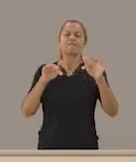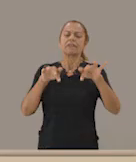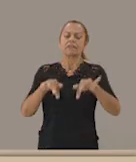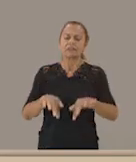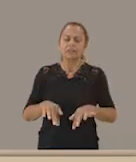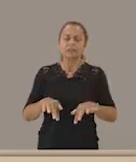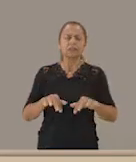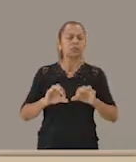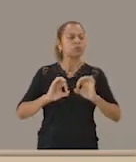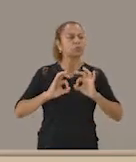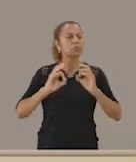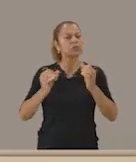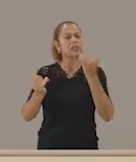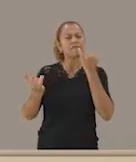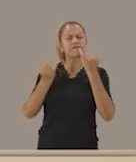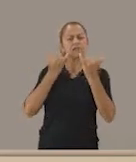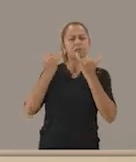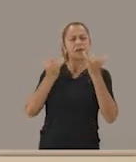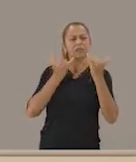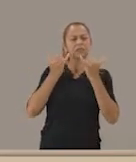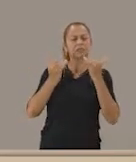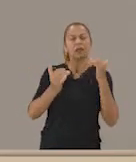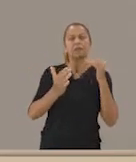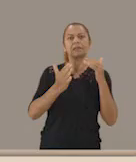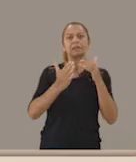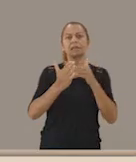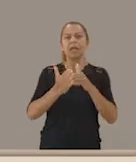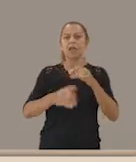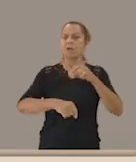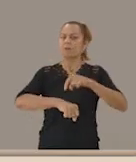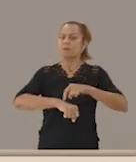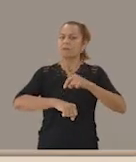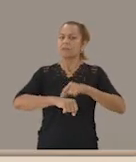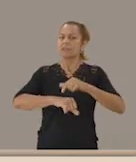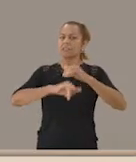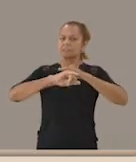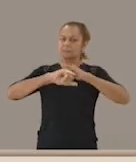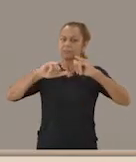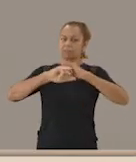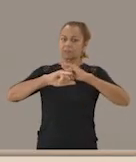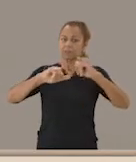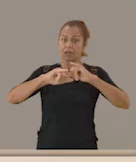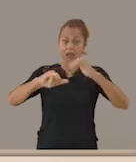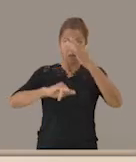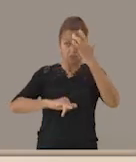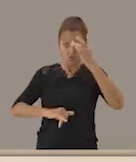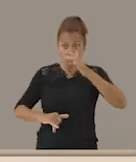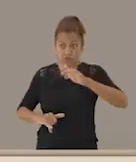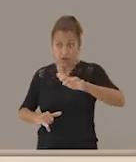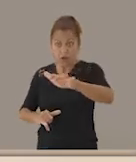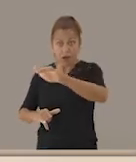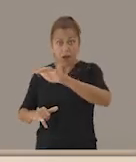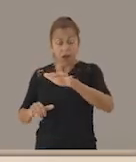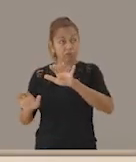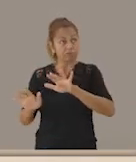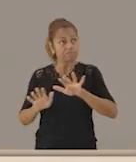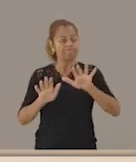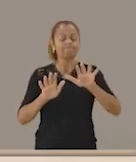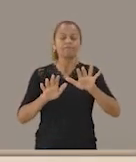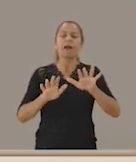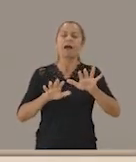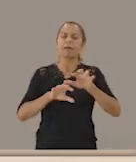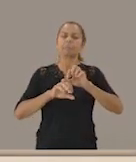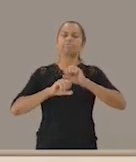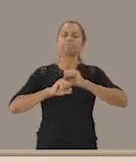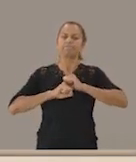informações contidas até o momento da publicação, para que o público-alvo tome ciência dos fatos